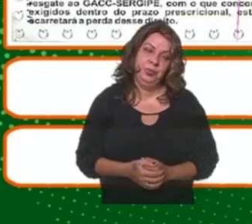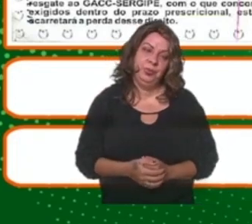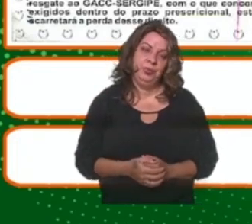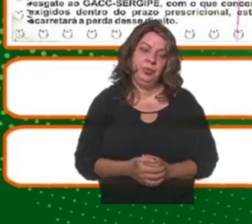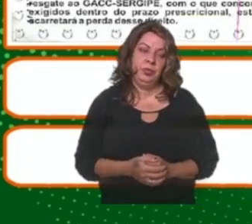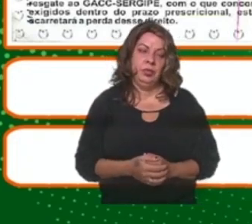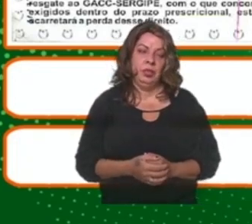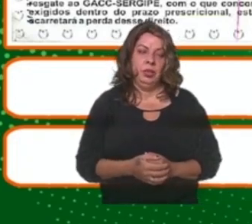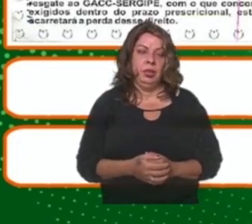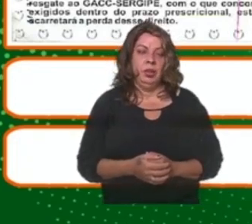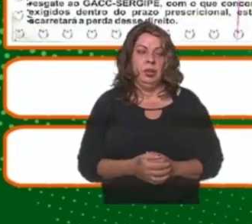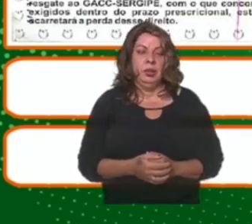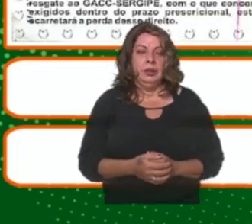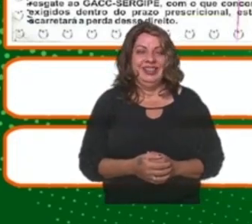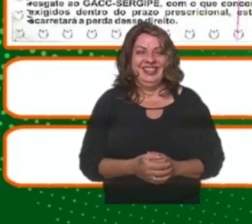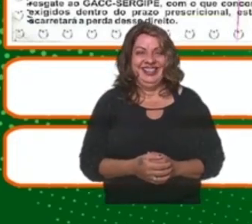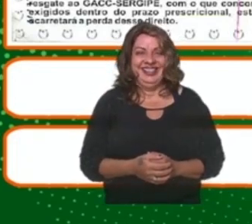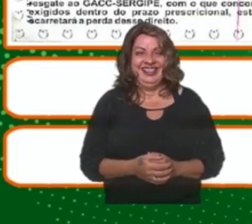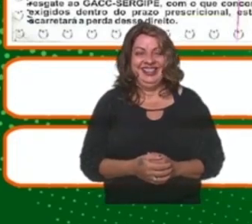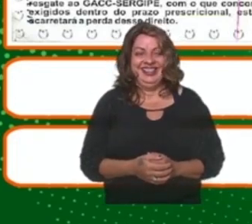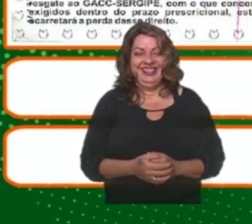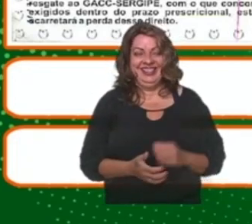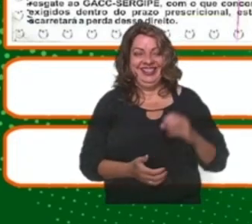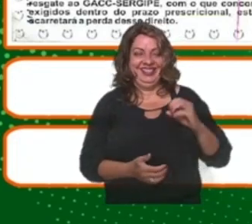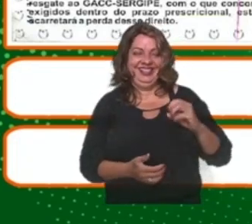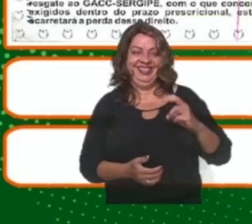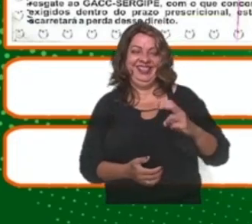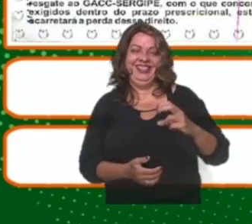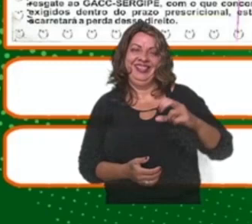da Regional São José também para eu anunciar, olha só,